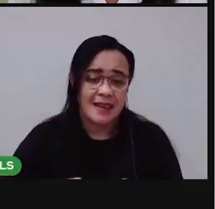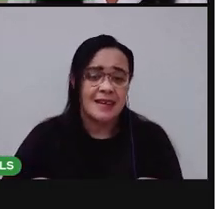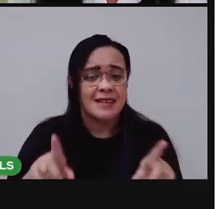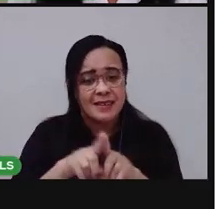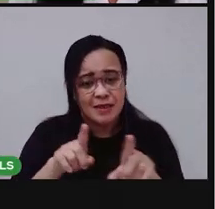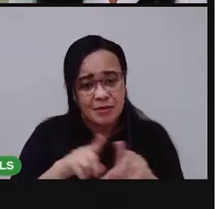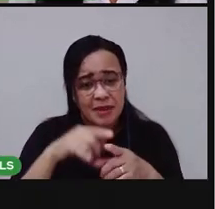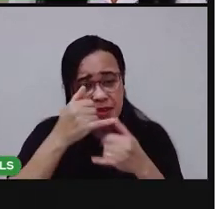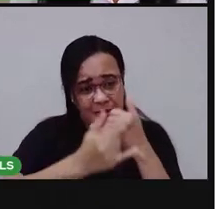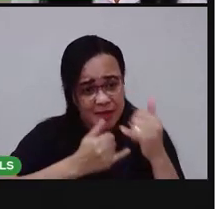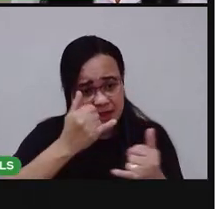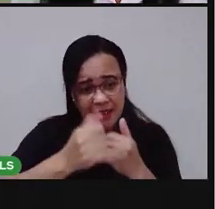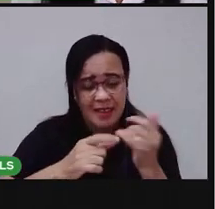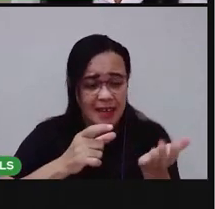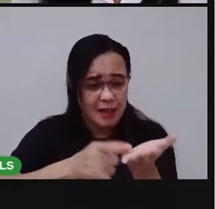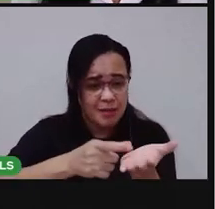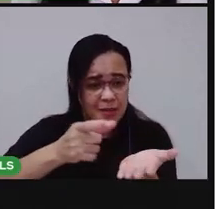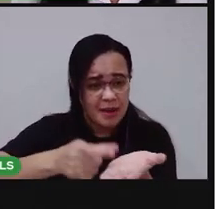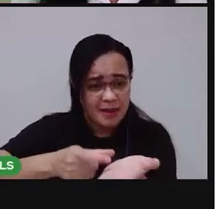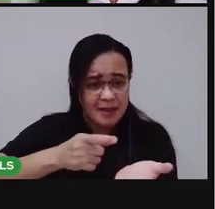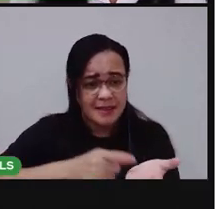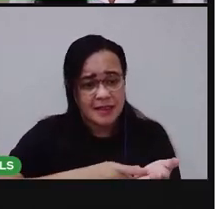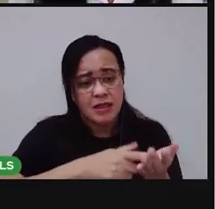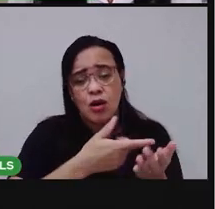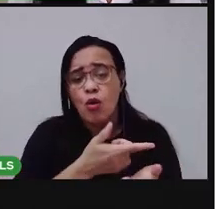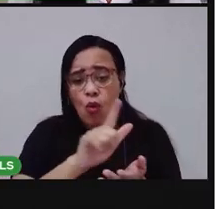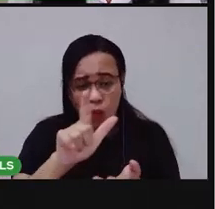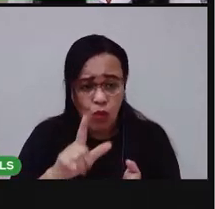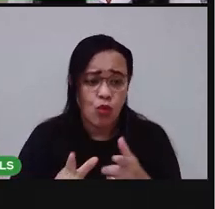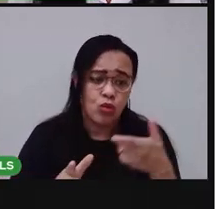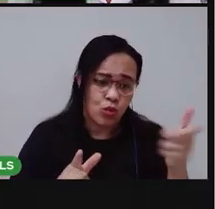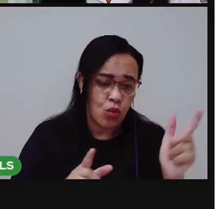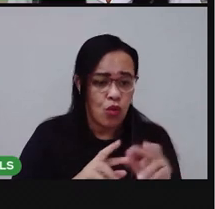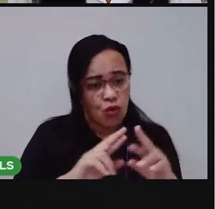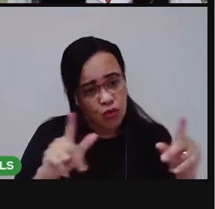dominó ou outros jogos de tabuleiro.